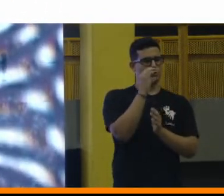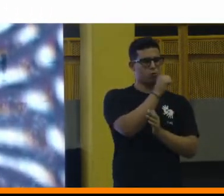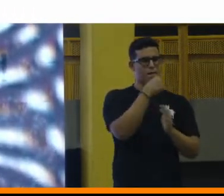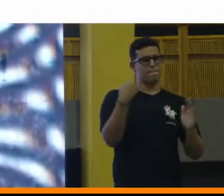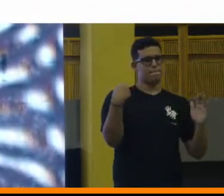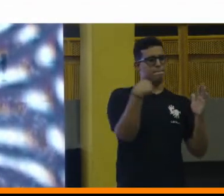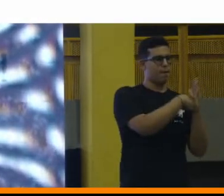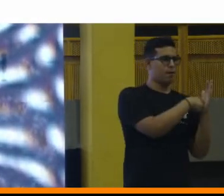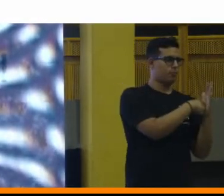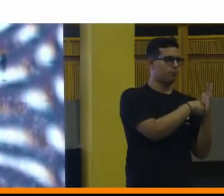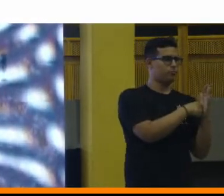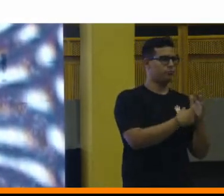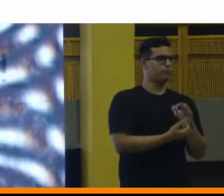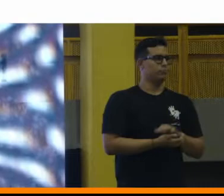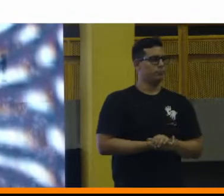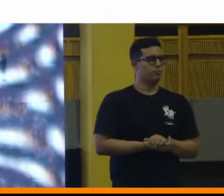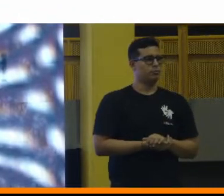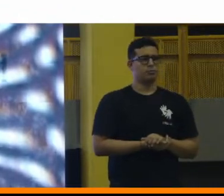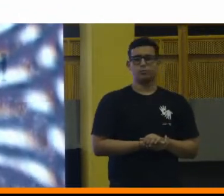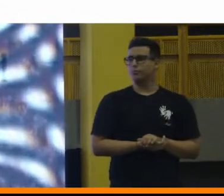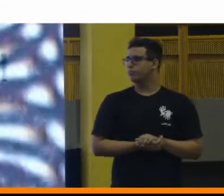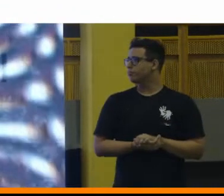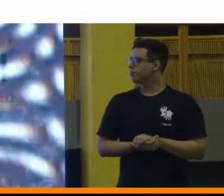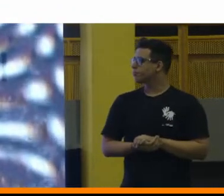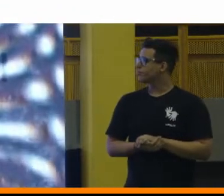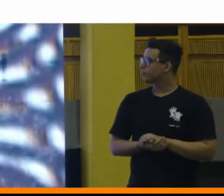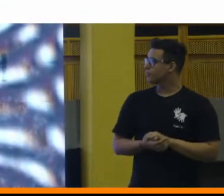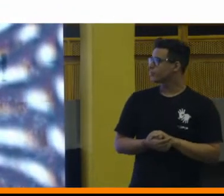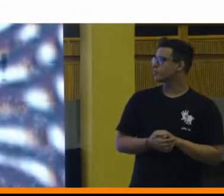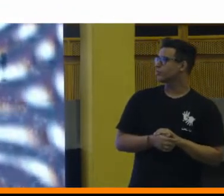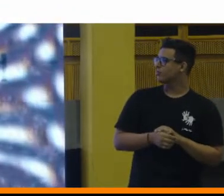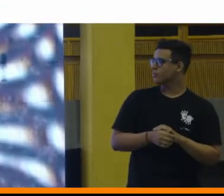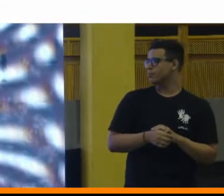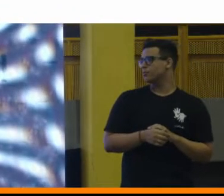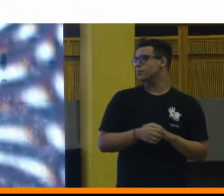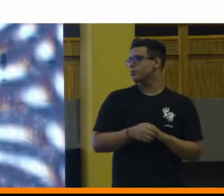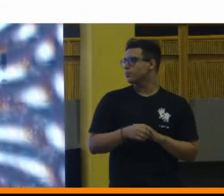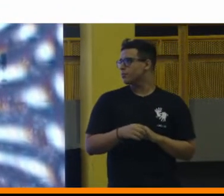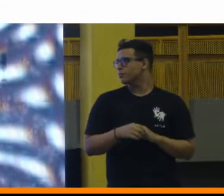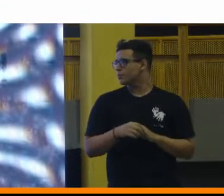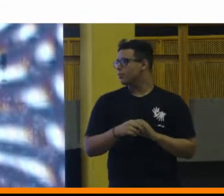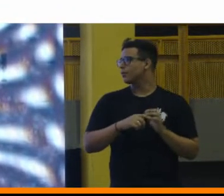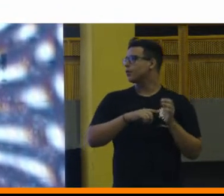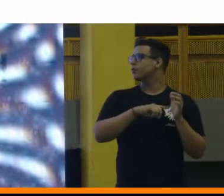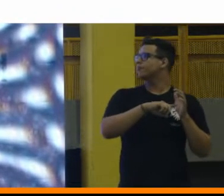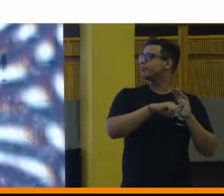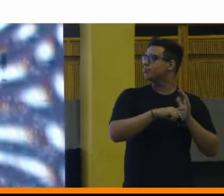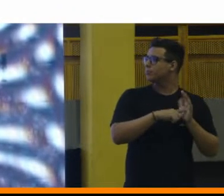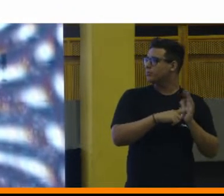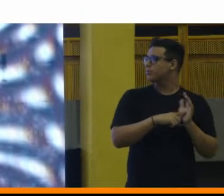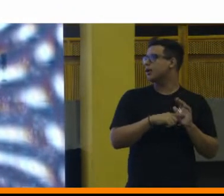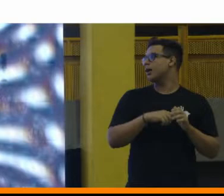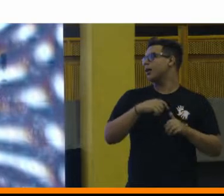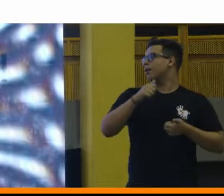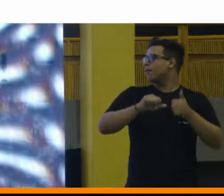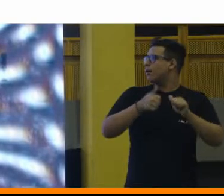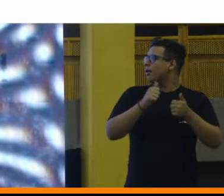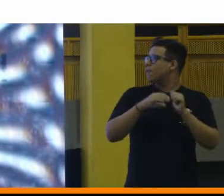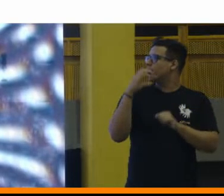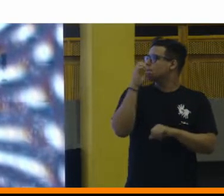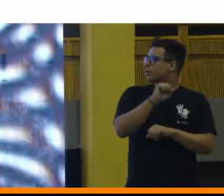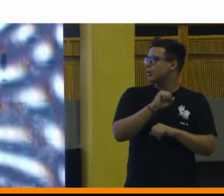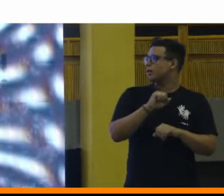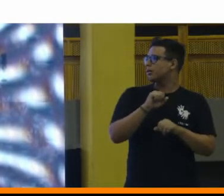Bom, diz aqui que esse equipamento registra o valor da desaceleração do boneco em função